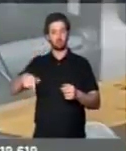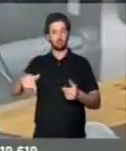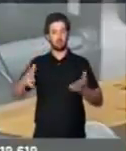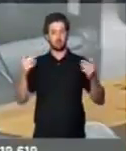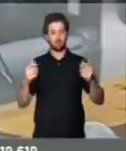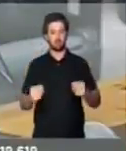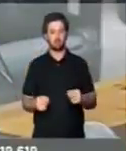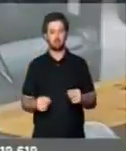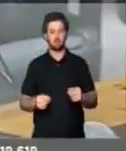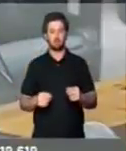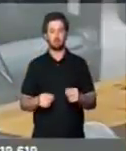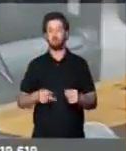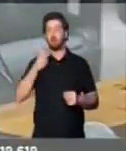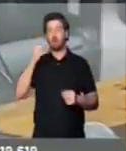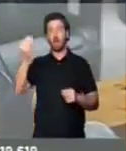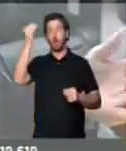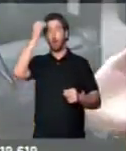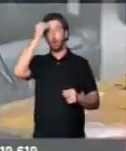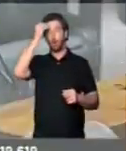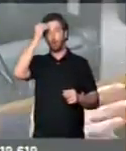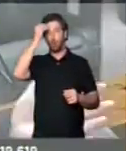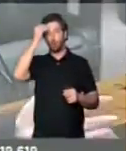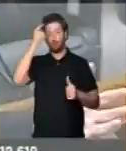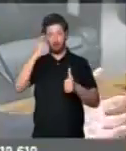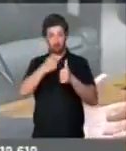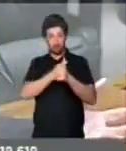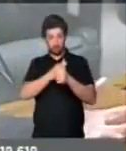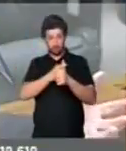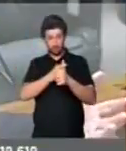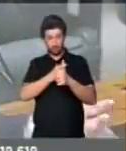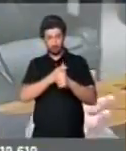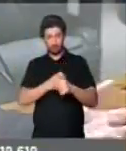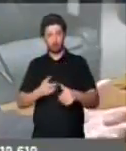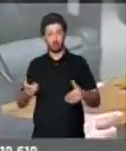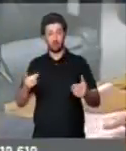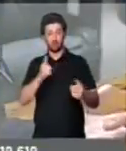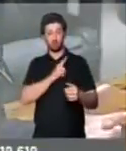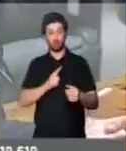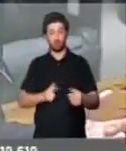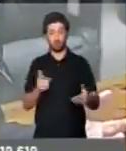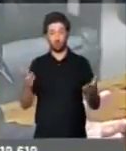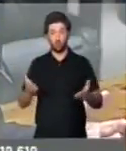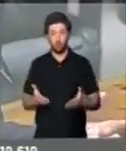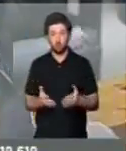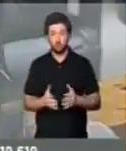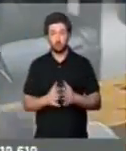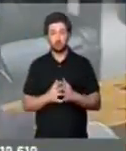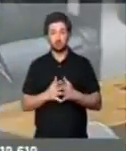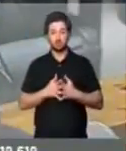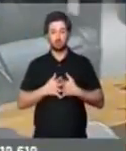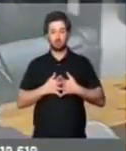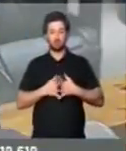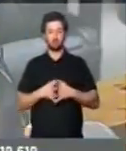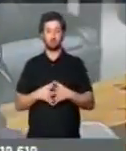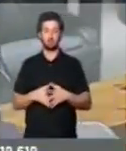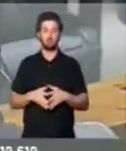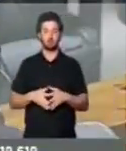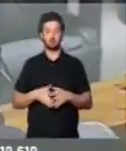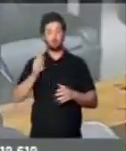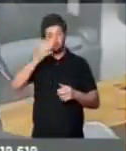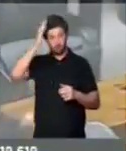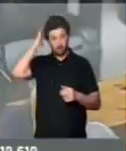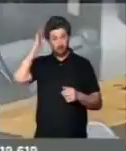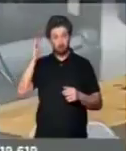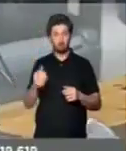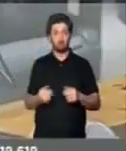aqui, culpando o déficit do atual governo federal, culpando, aliás, Michel